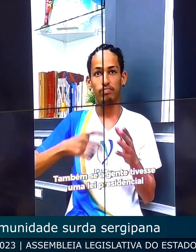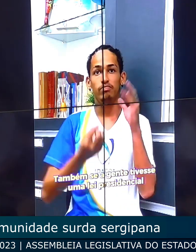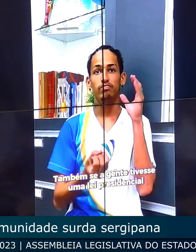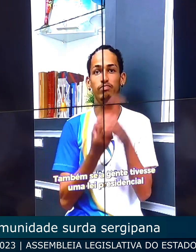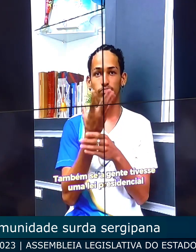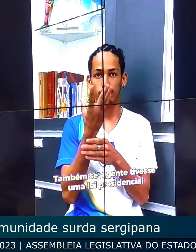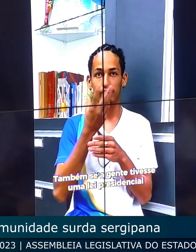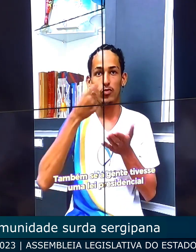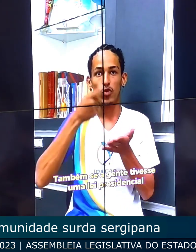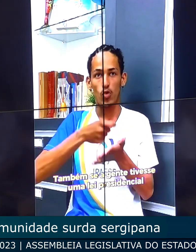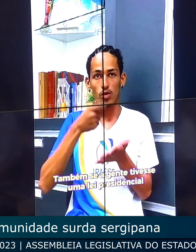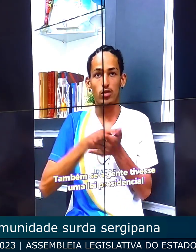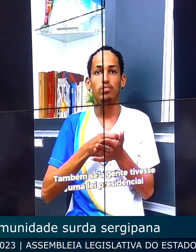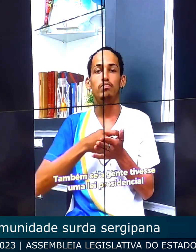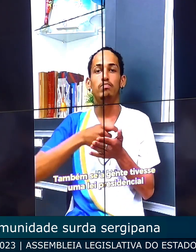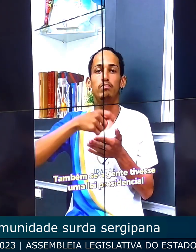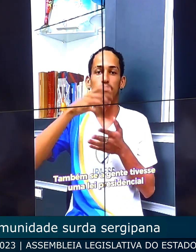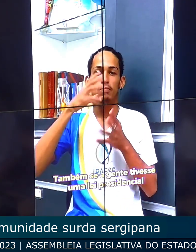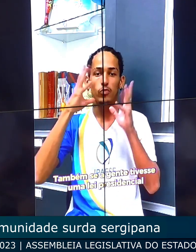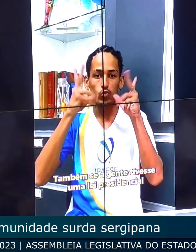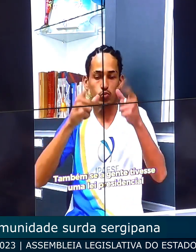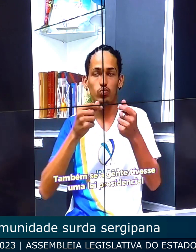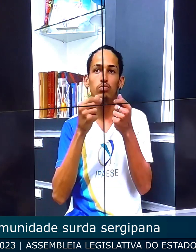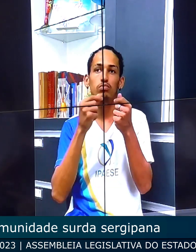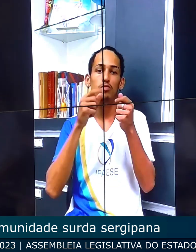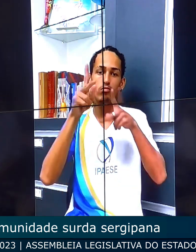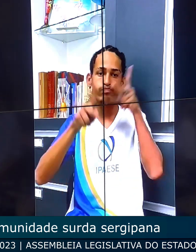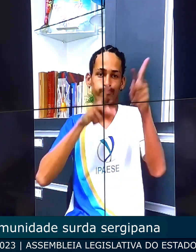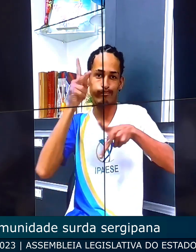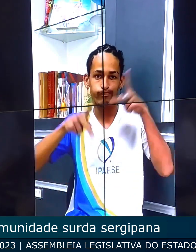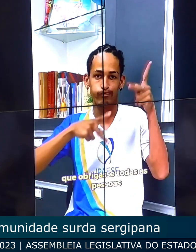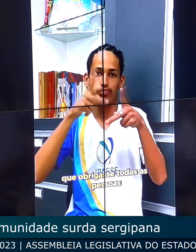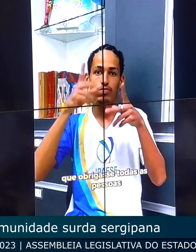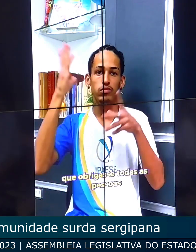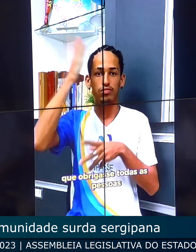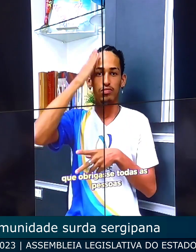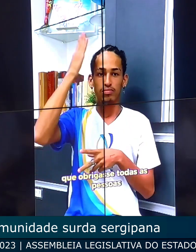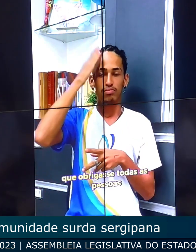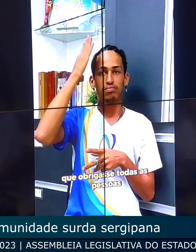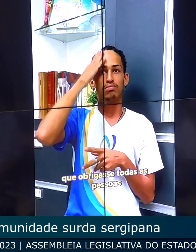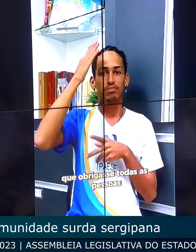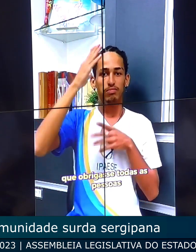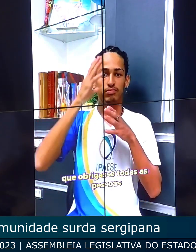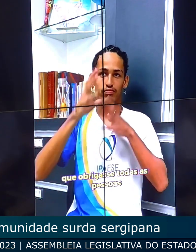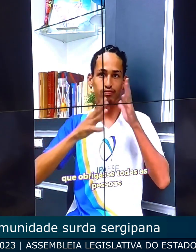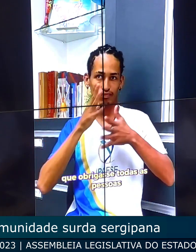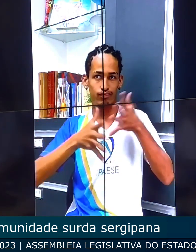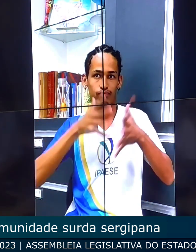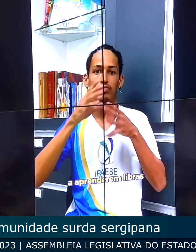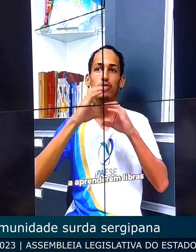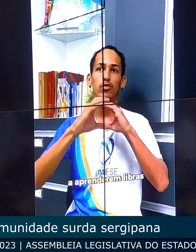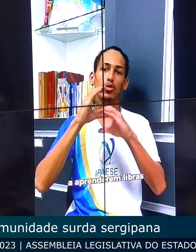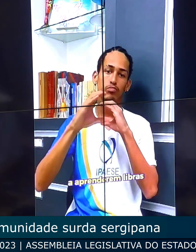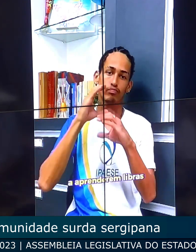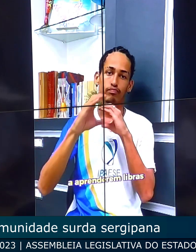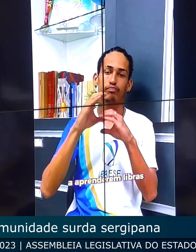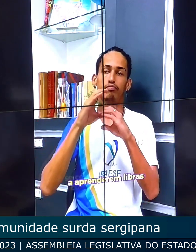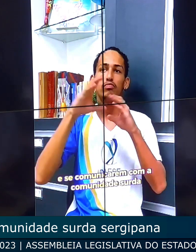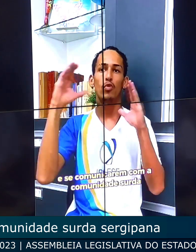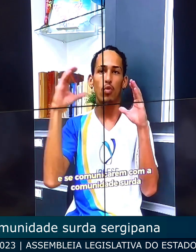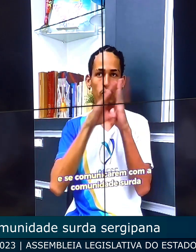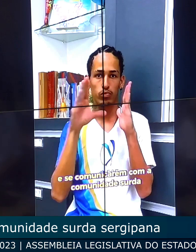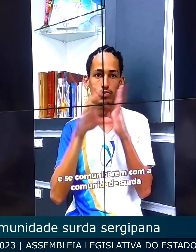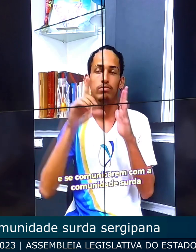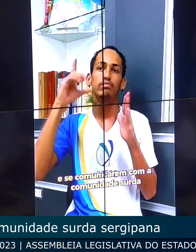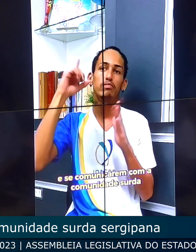Também se a gente tivesse uma lei presidencial que obrigasse todas as pessoas a aprenderem Libras e se